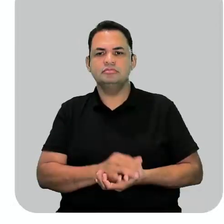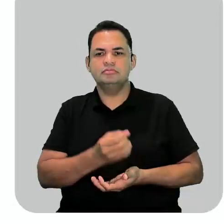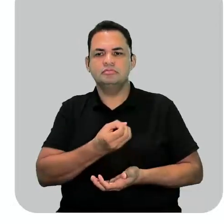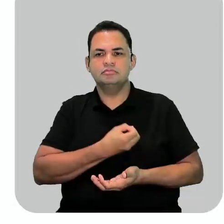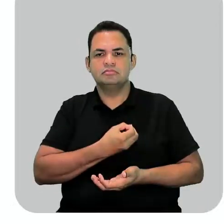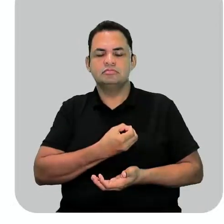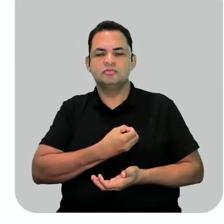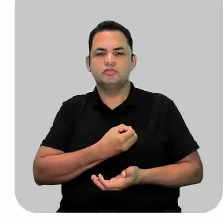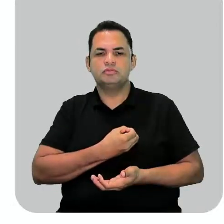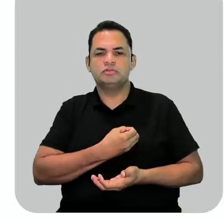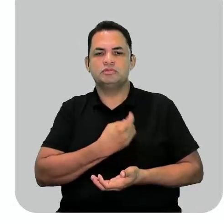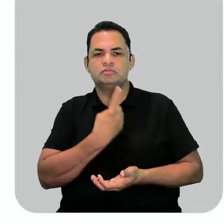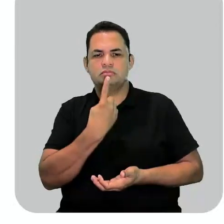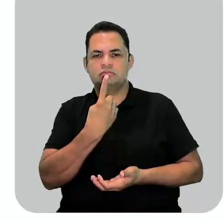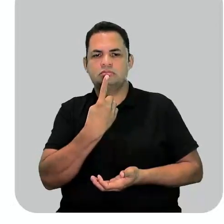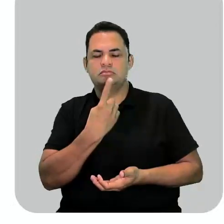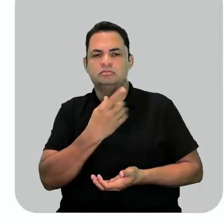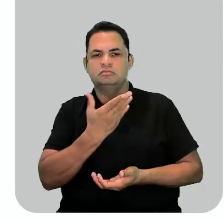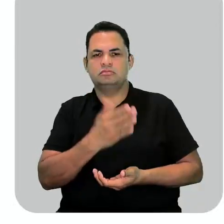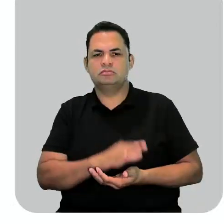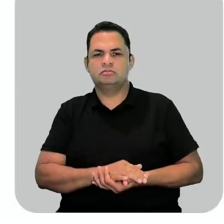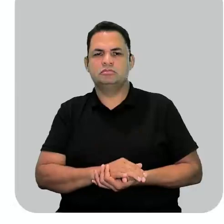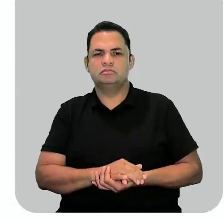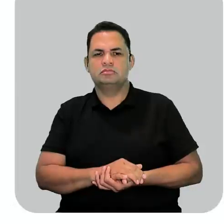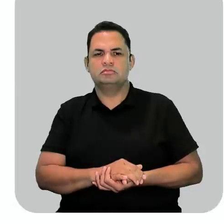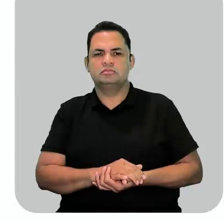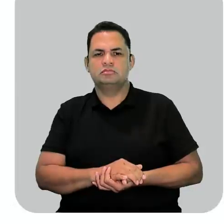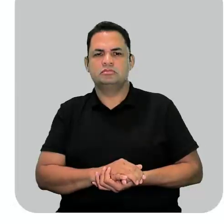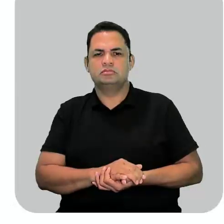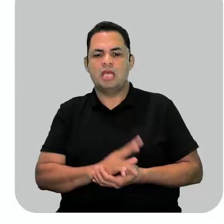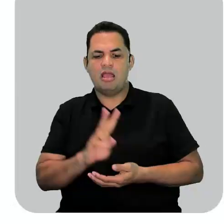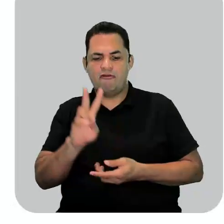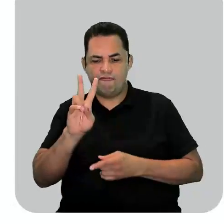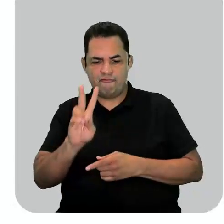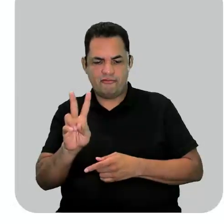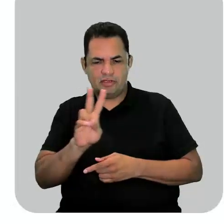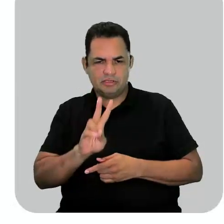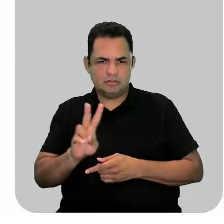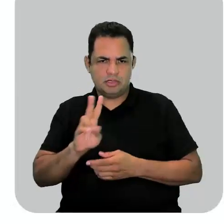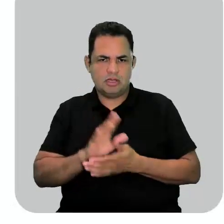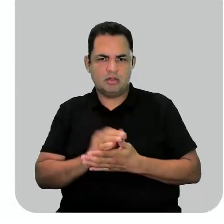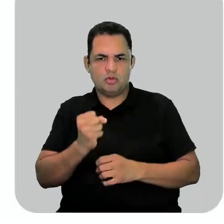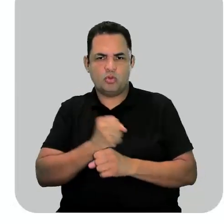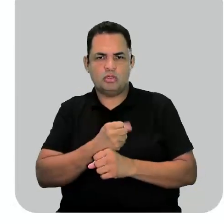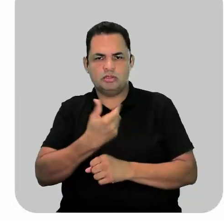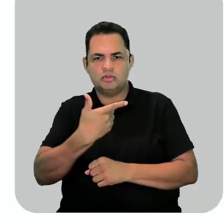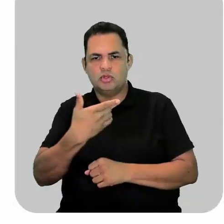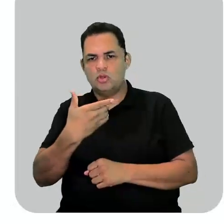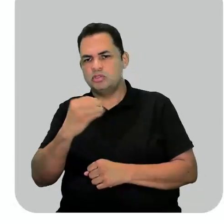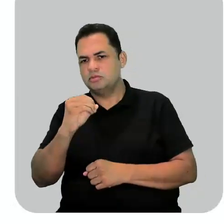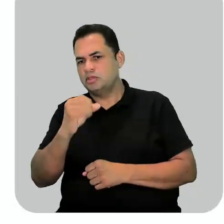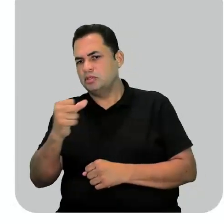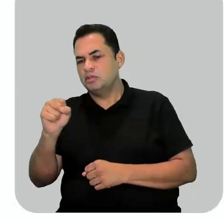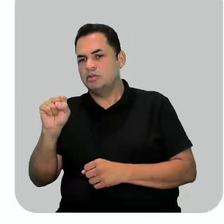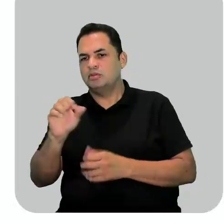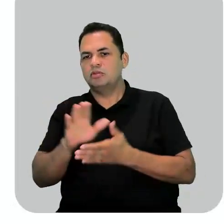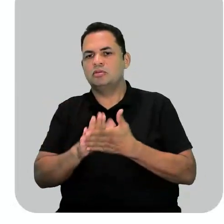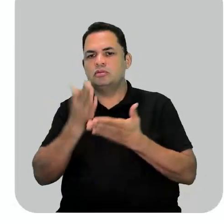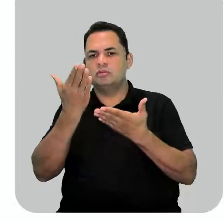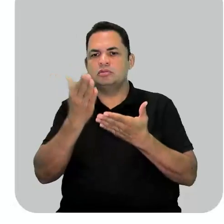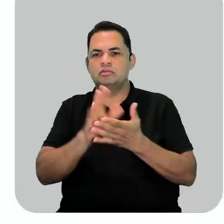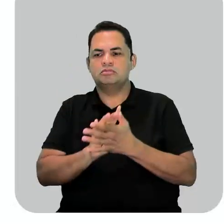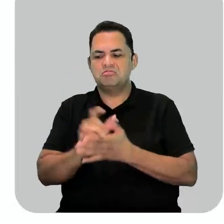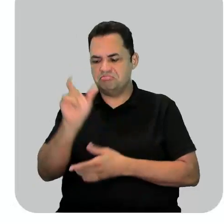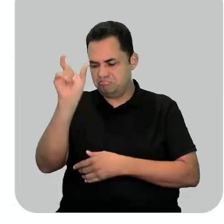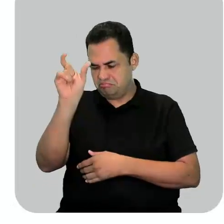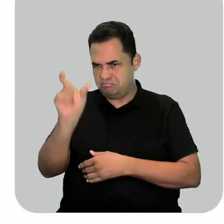Questão número 1. Essa questão número 1 é uma questão de vestibular de 2008 e diz o seguinte: